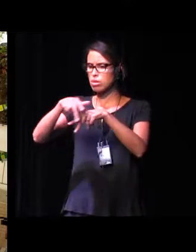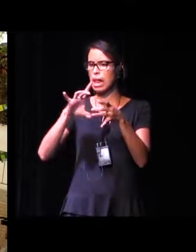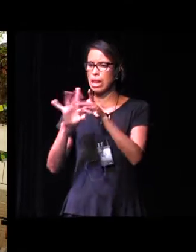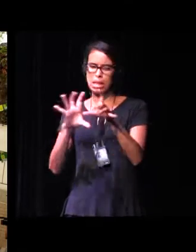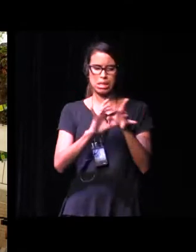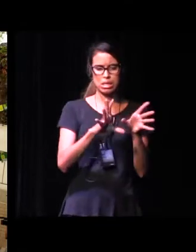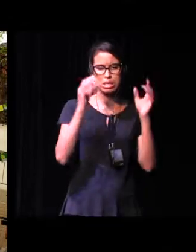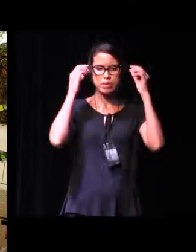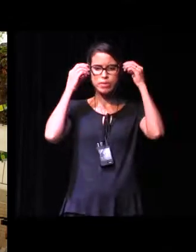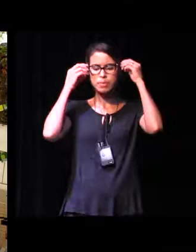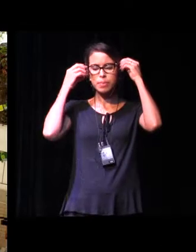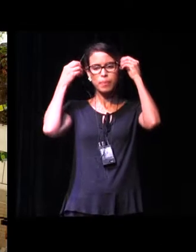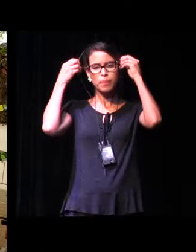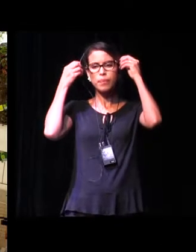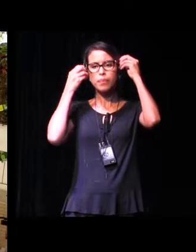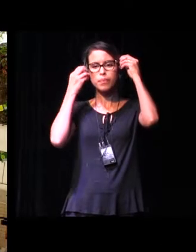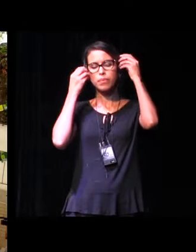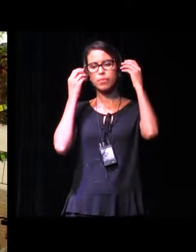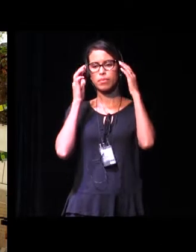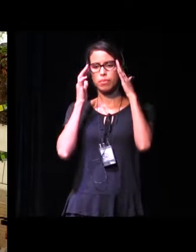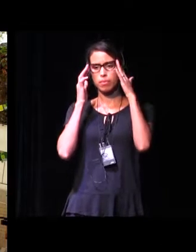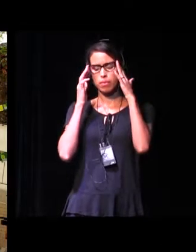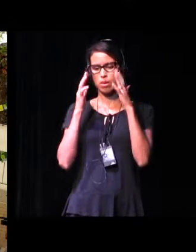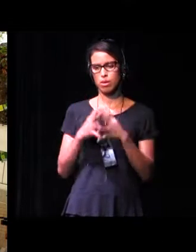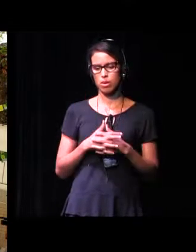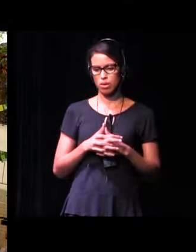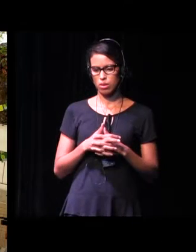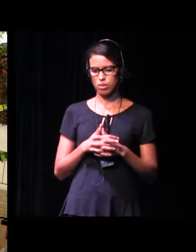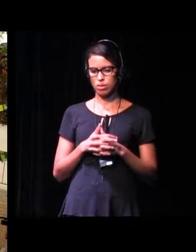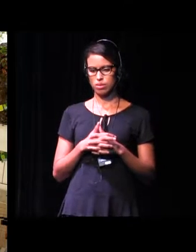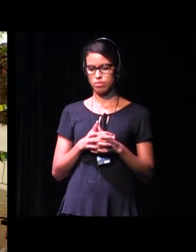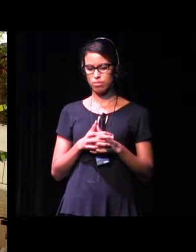temos que prever com um espaço flexível.